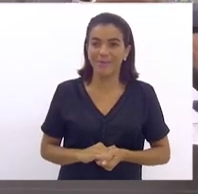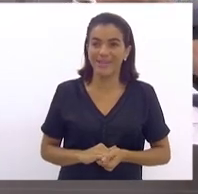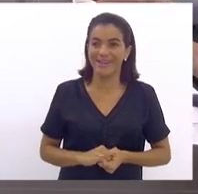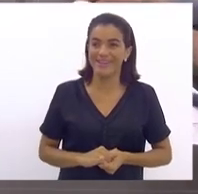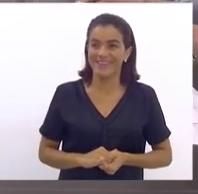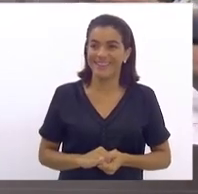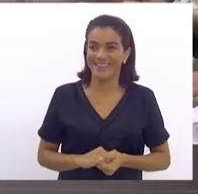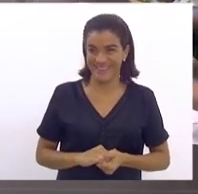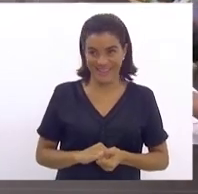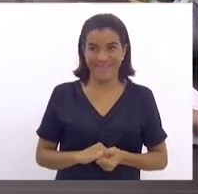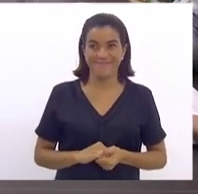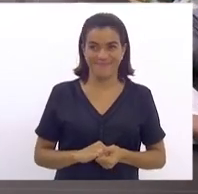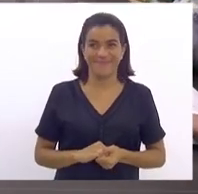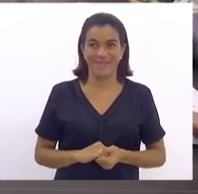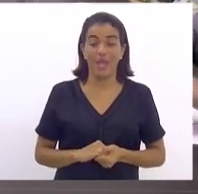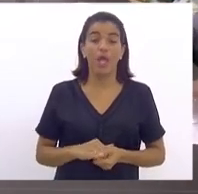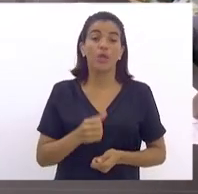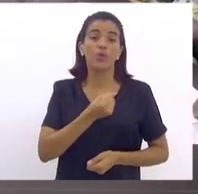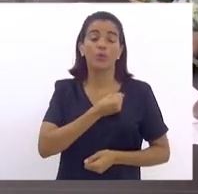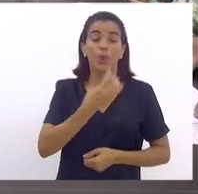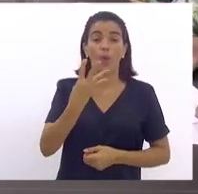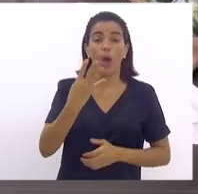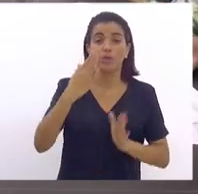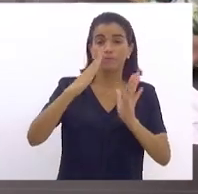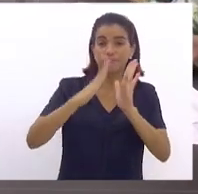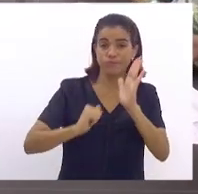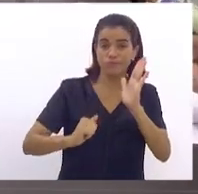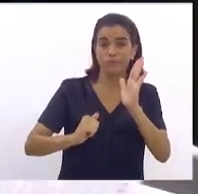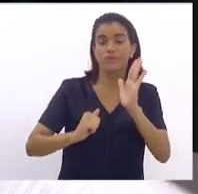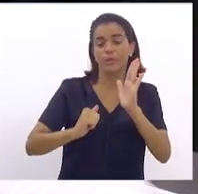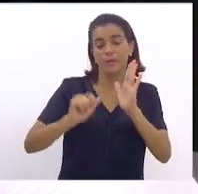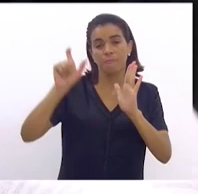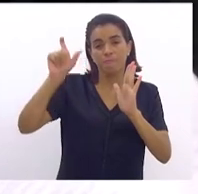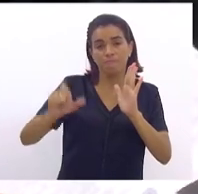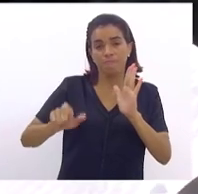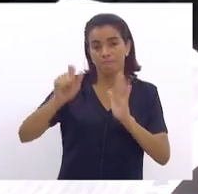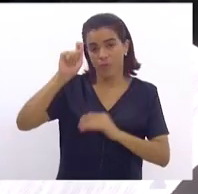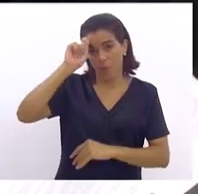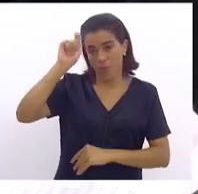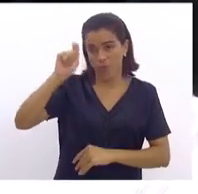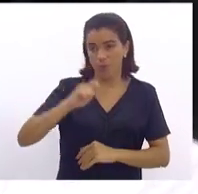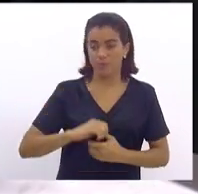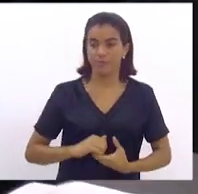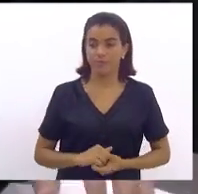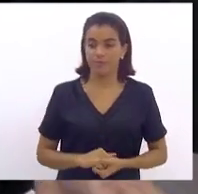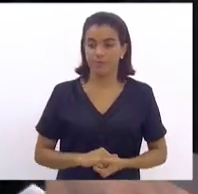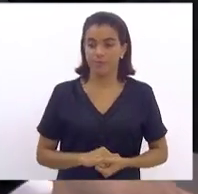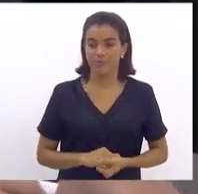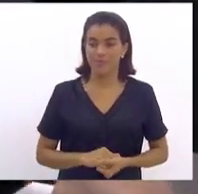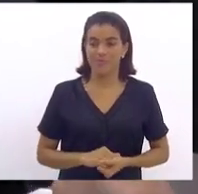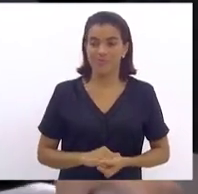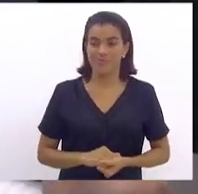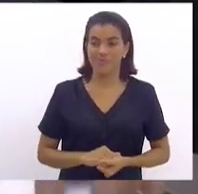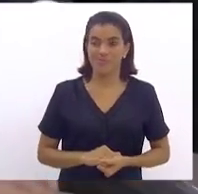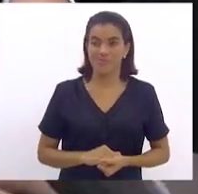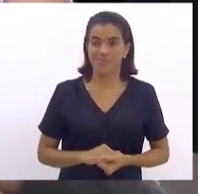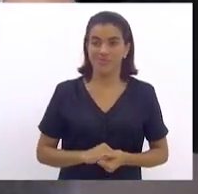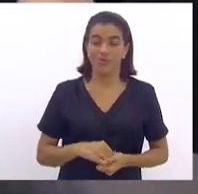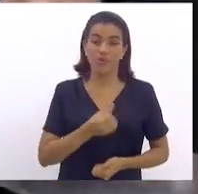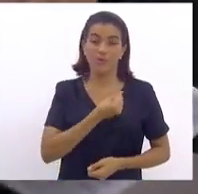Projeto 4 da pauta é retirado de pauta a pedido do autor, deputado Fred Pacheco. Quinto da